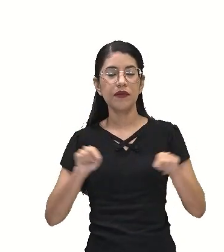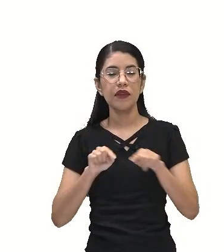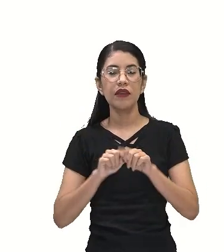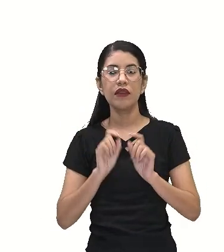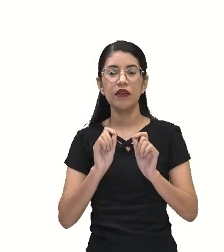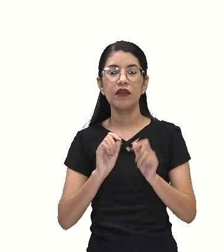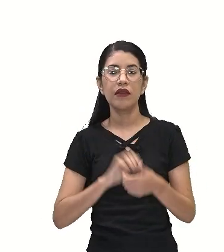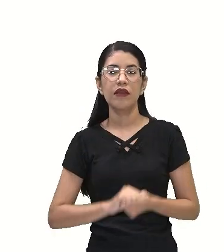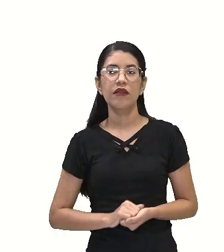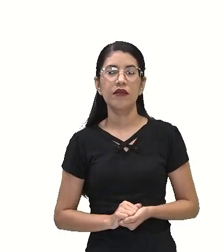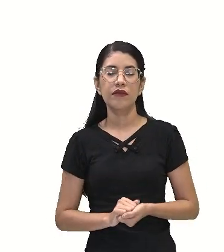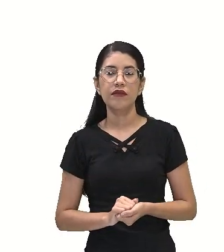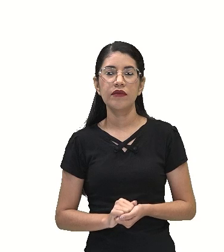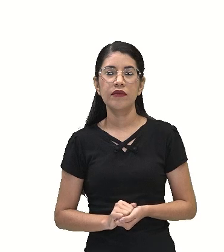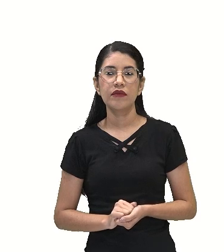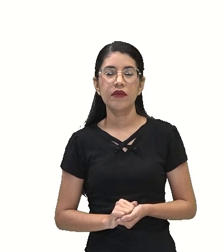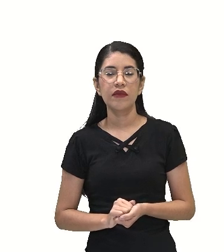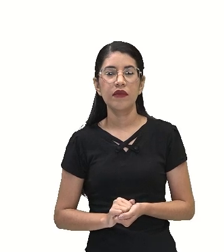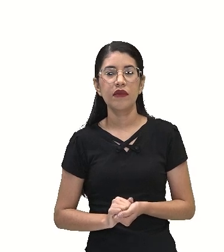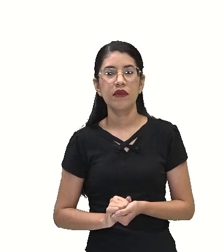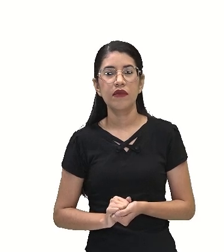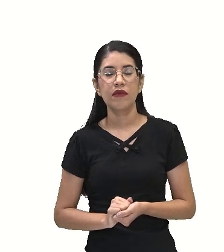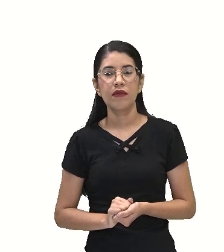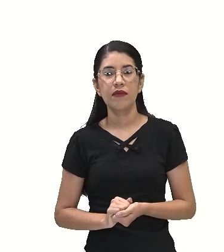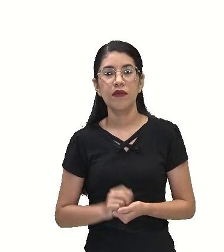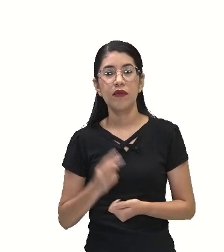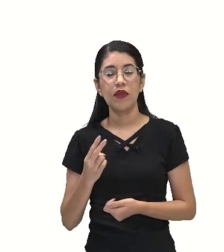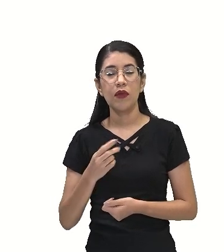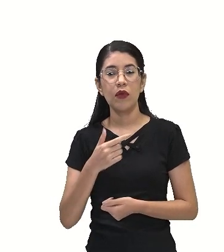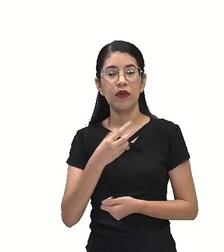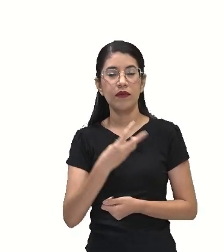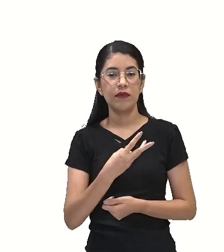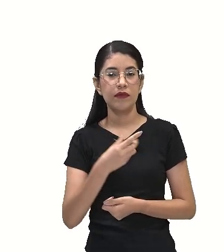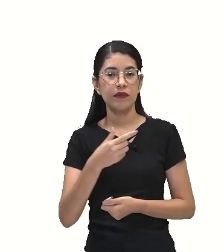regular, que é o meu pentágono, vai ser